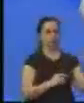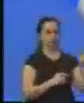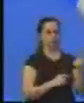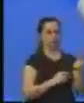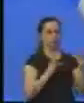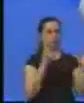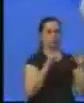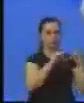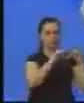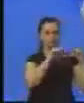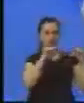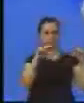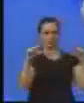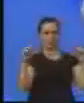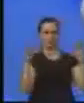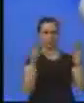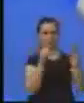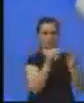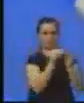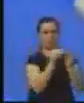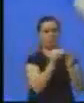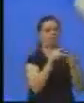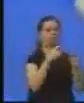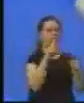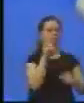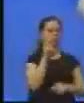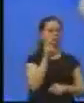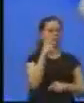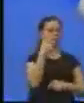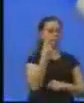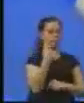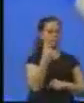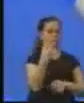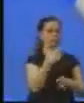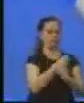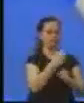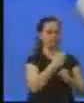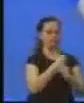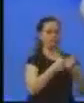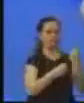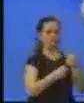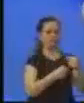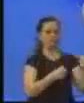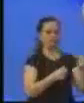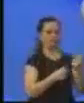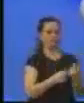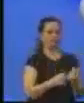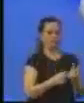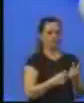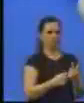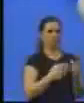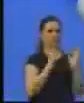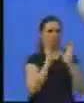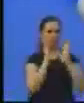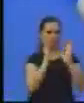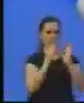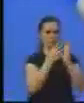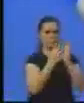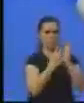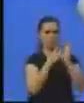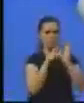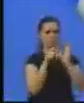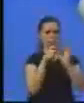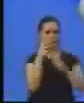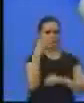a meio menos 1, que vai dar menos meio. E aí eu vou derivar cada pedacinho. Então eu vou ficar com o finalzinho dele lá, 4x ao